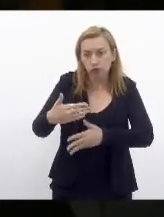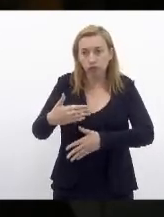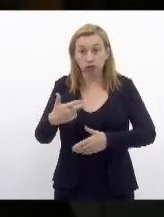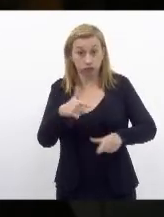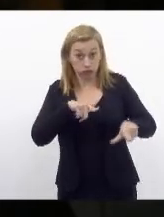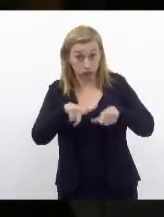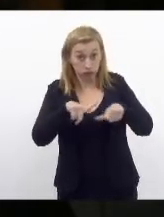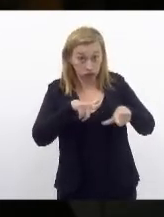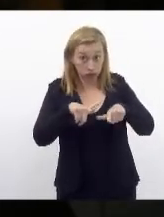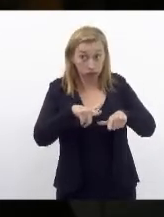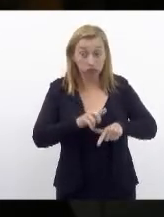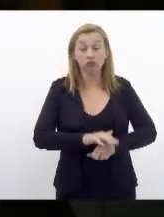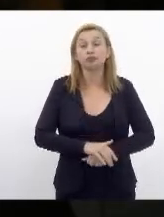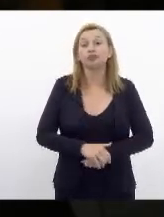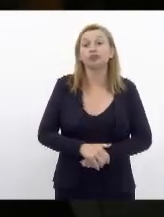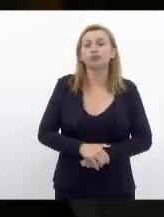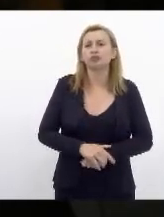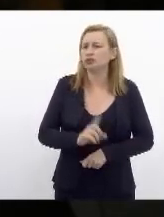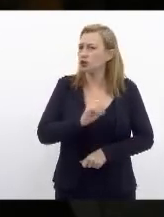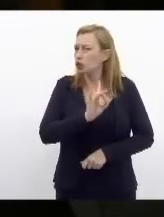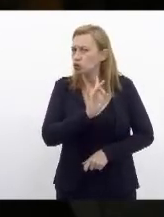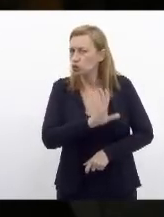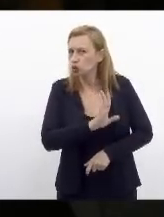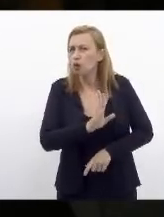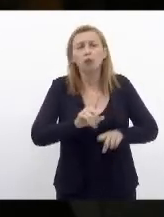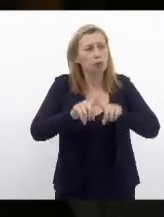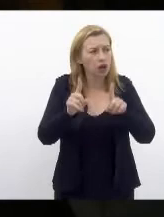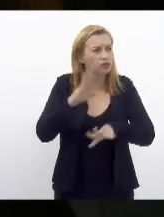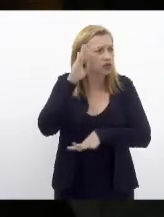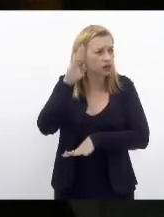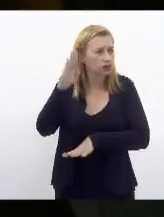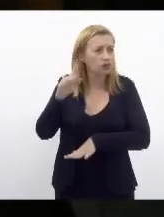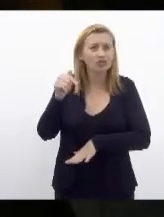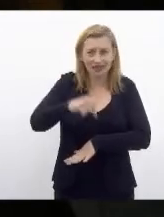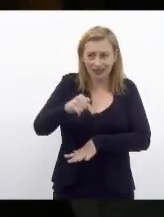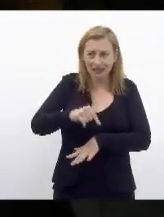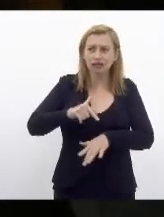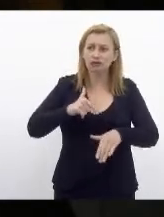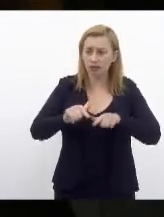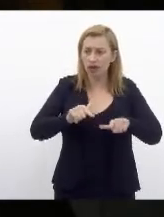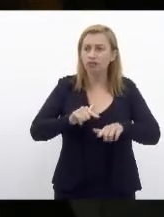mandato, mas não só, mas principalmente ao longo desse,